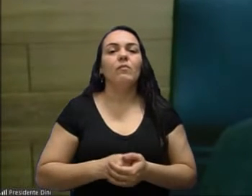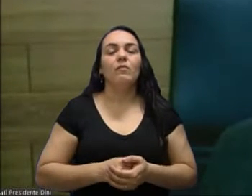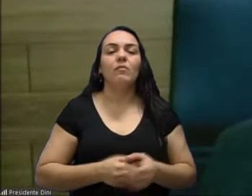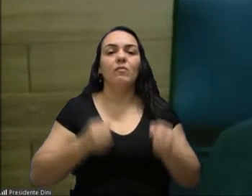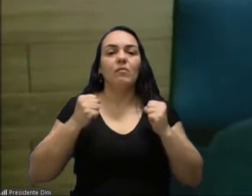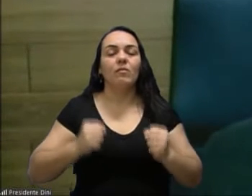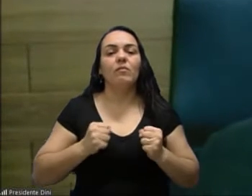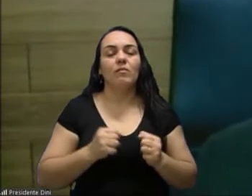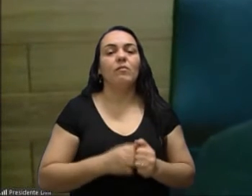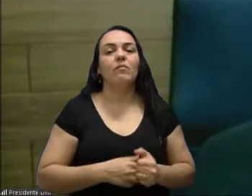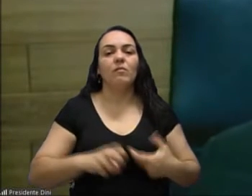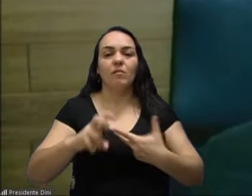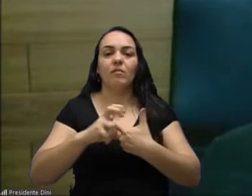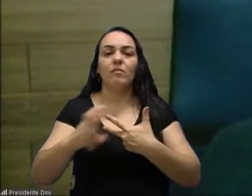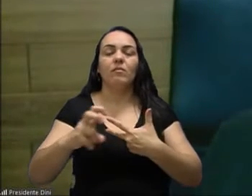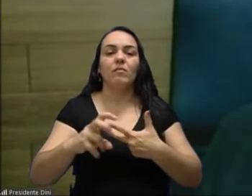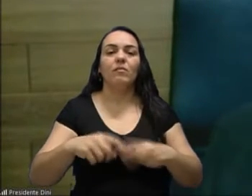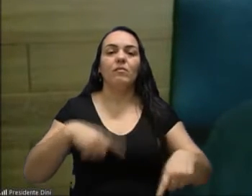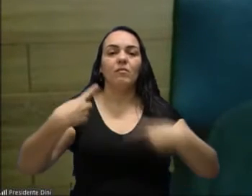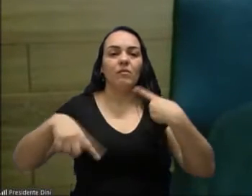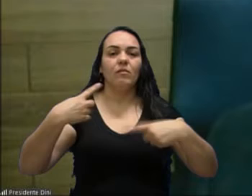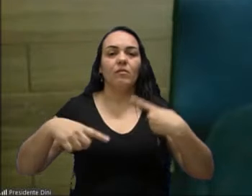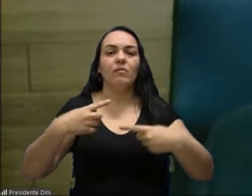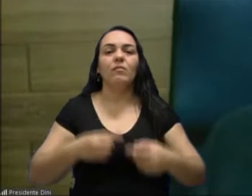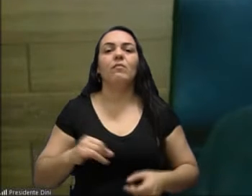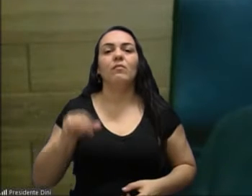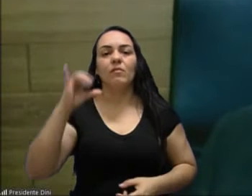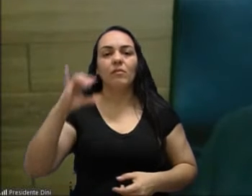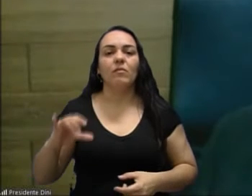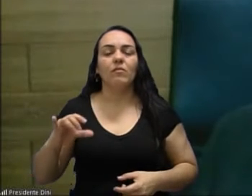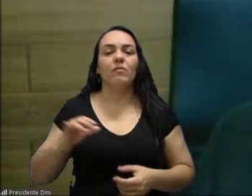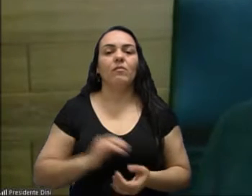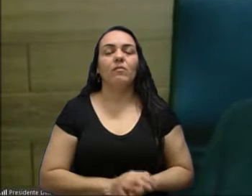executivo em discussão vereador Iara